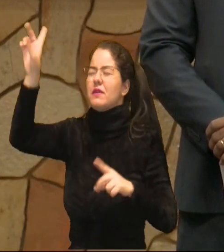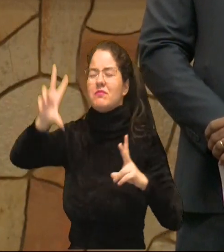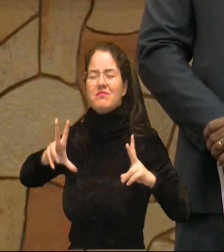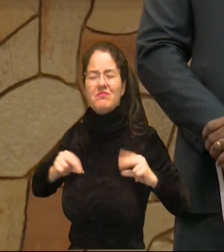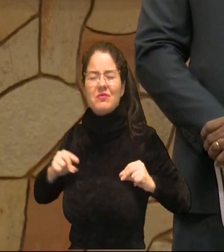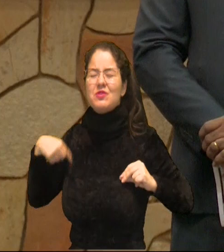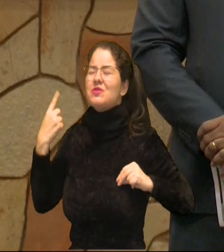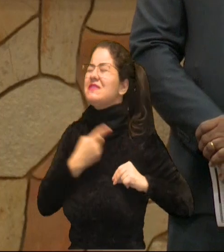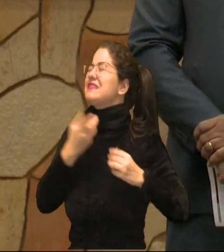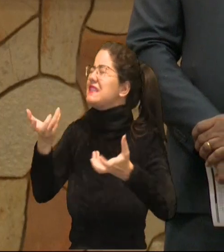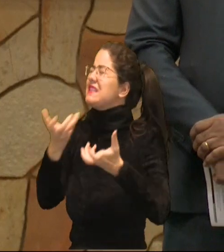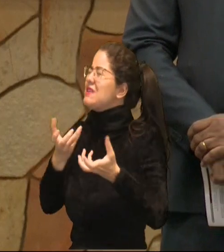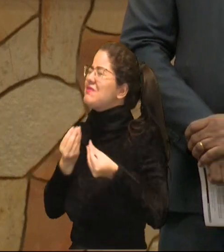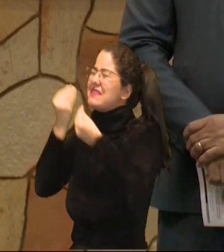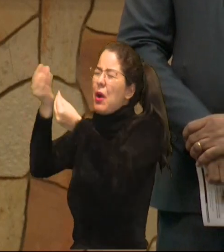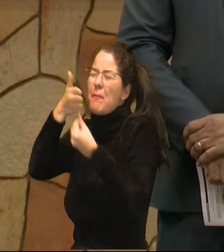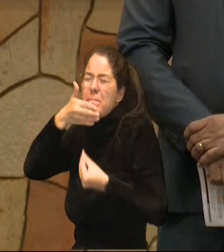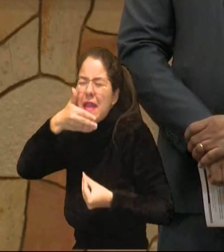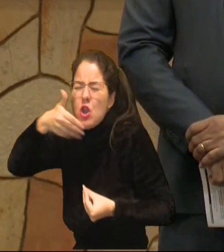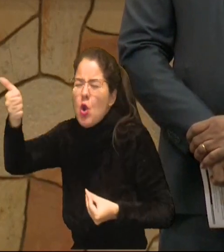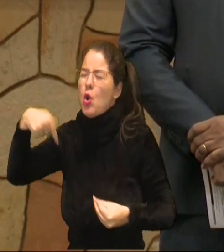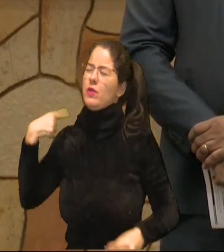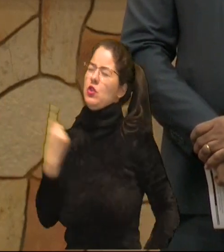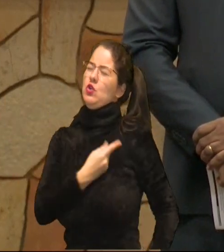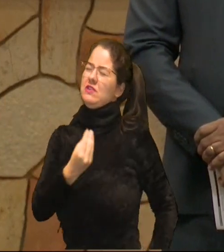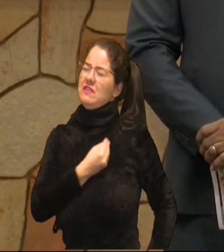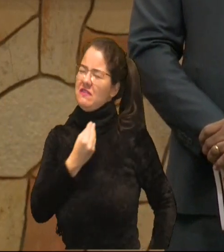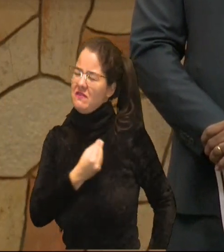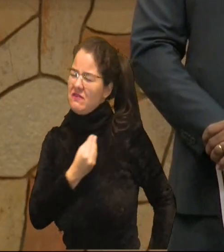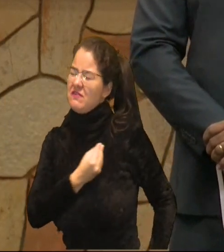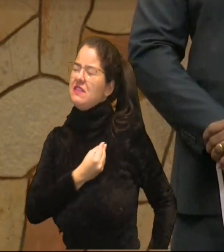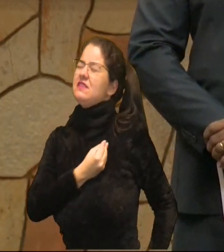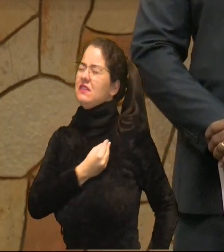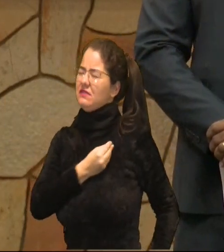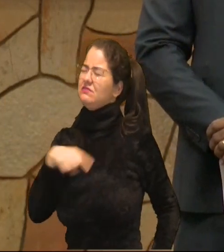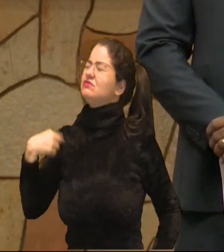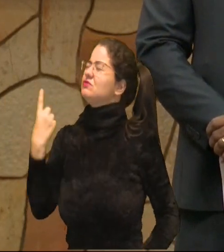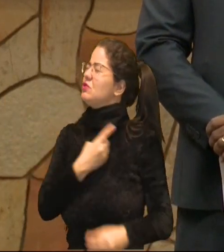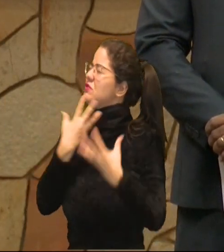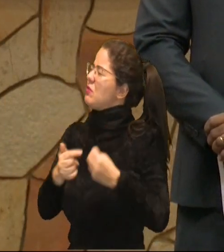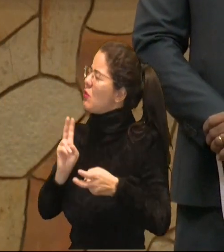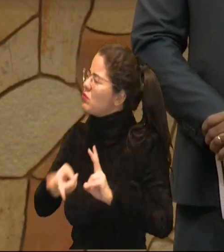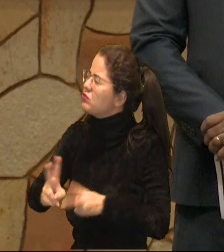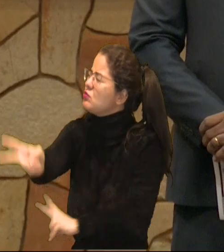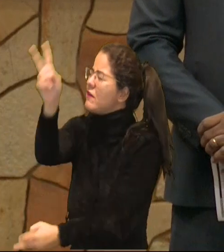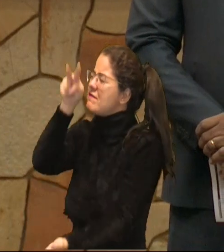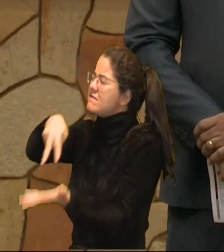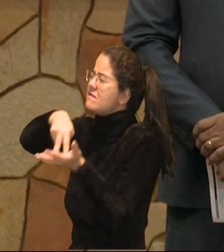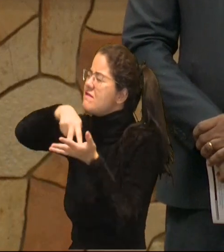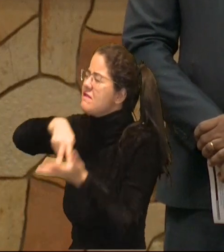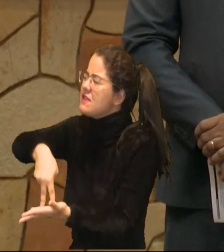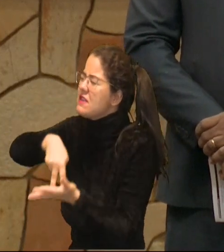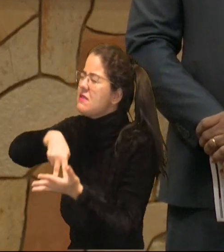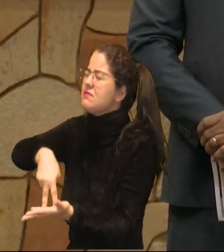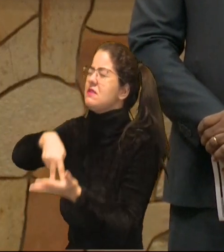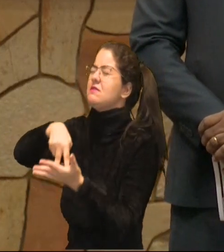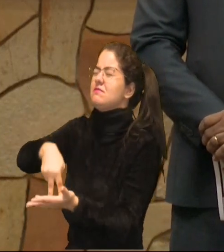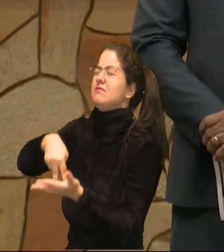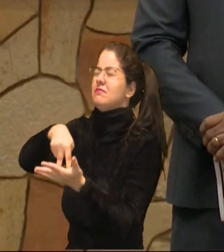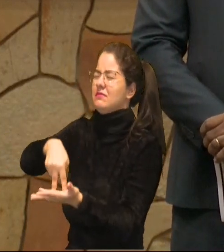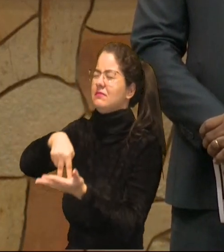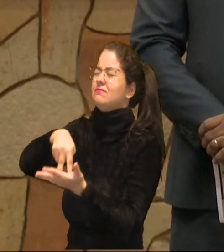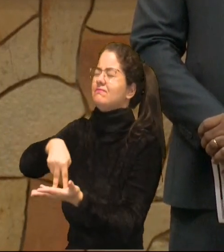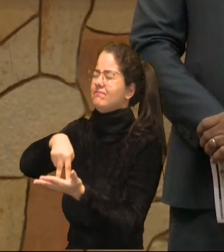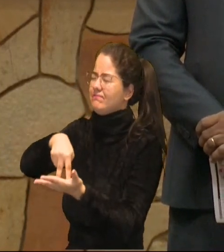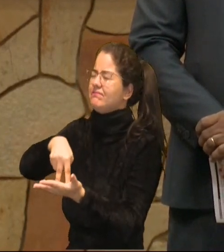dar o melhor que nós temos. Nós tentamos e vamos continuar firmes nessa